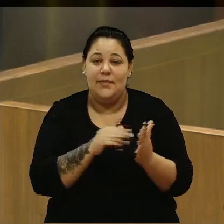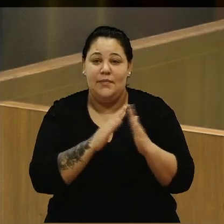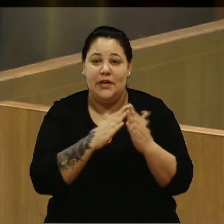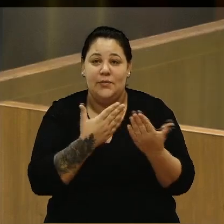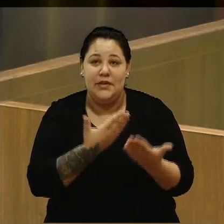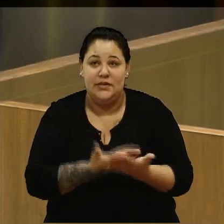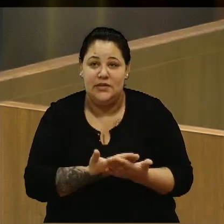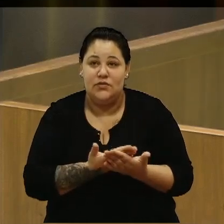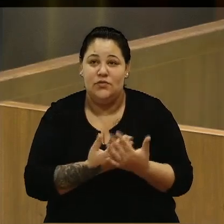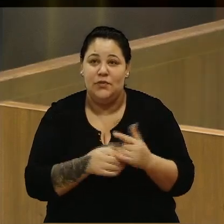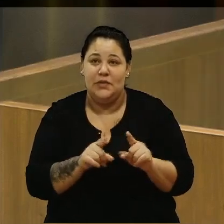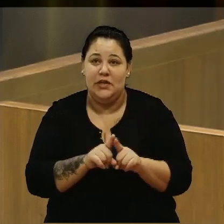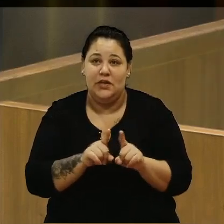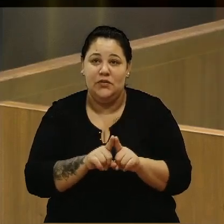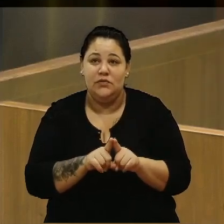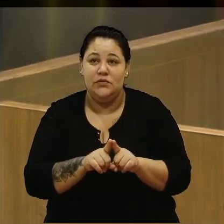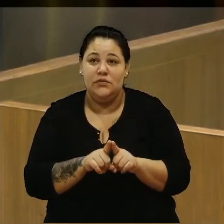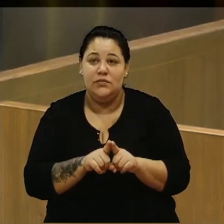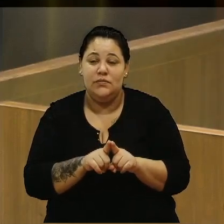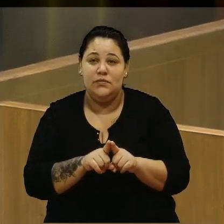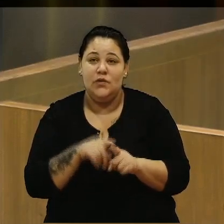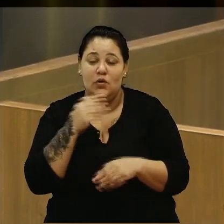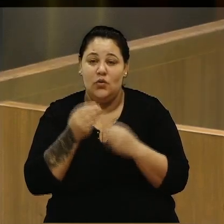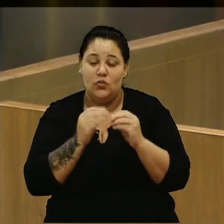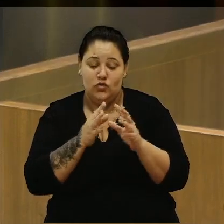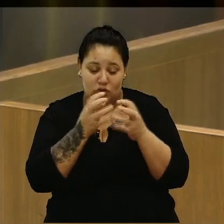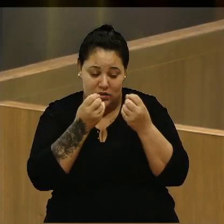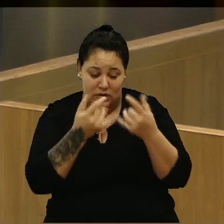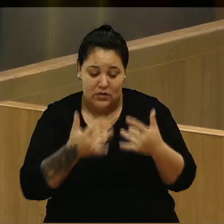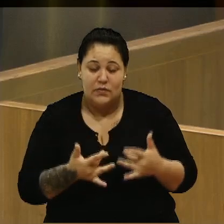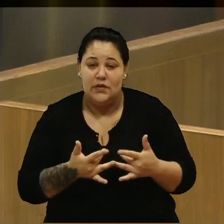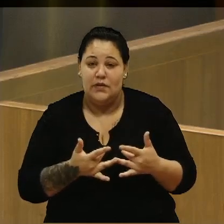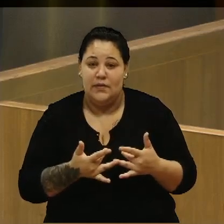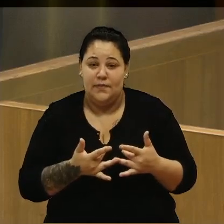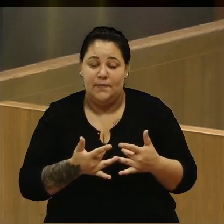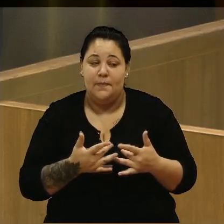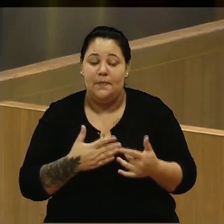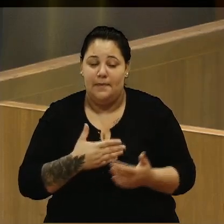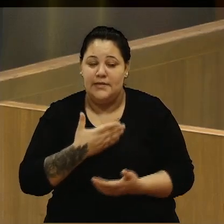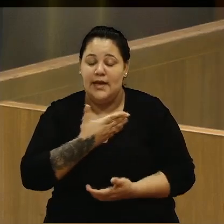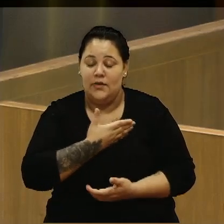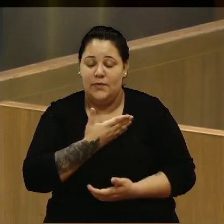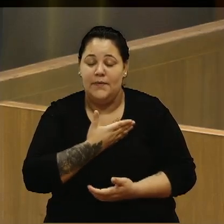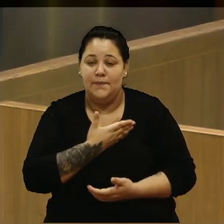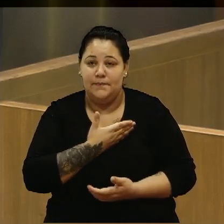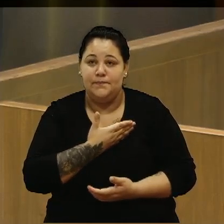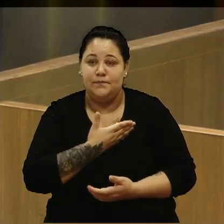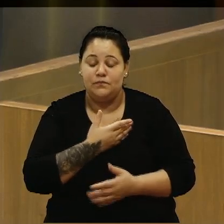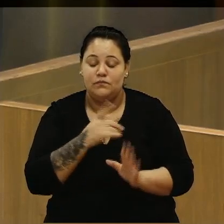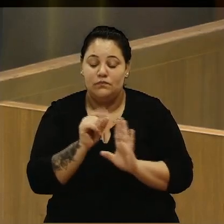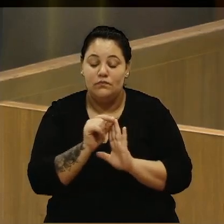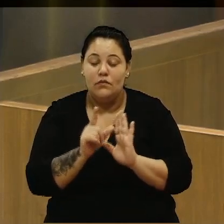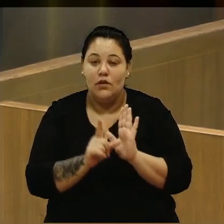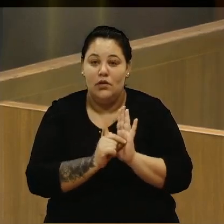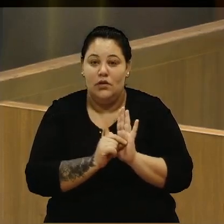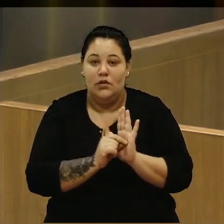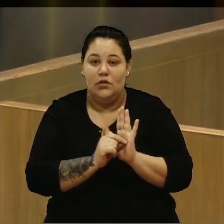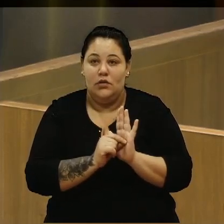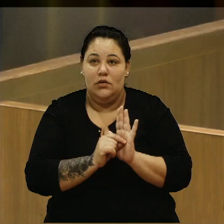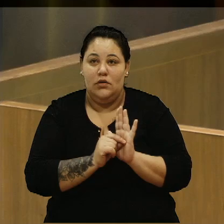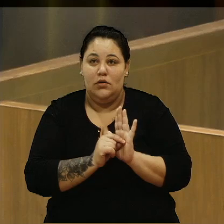Então, como disse a minha amiga aqui, no artigo do